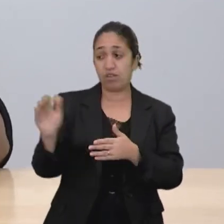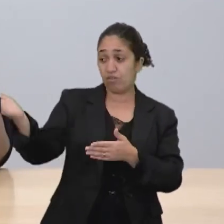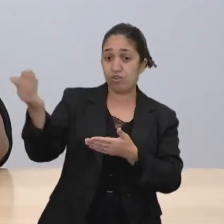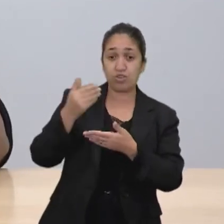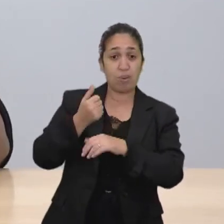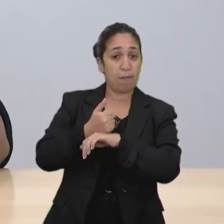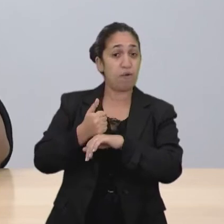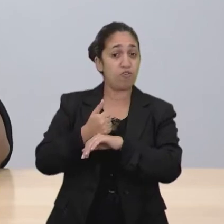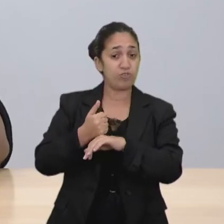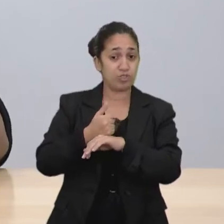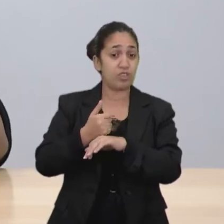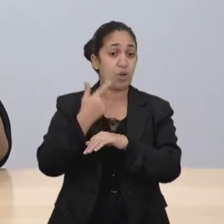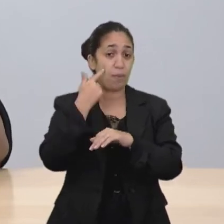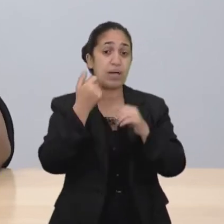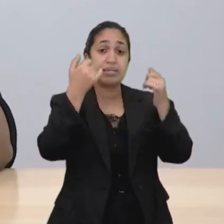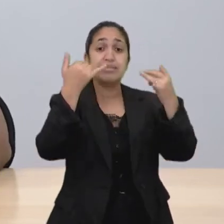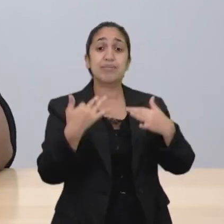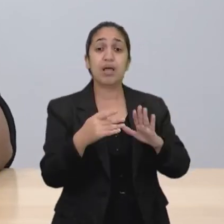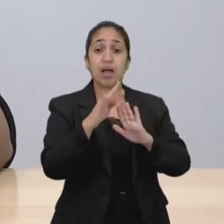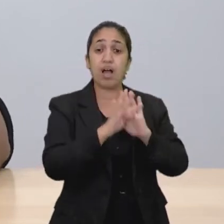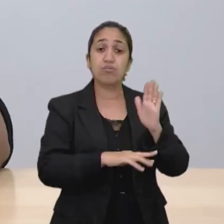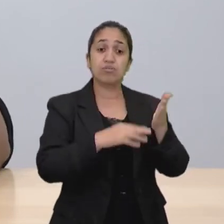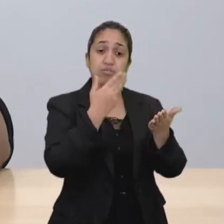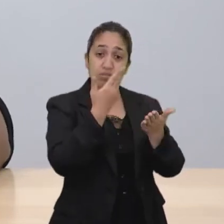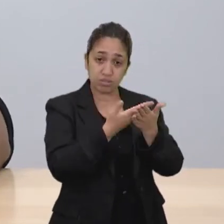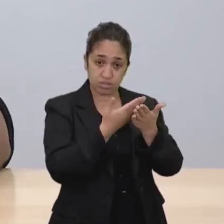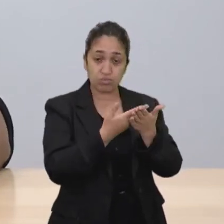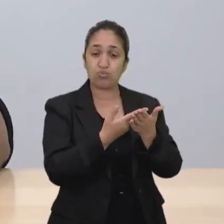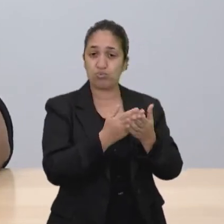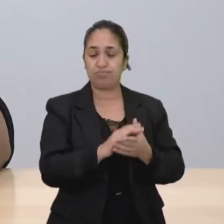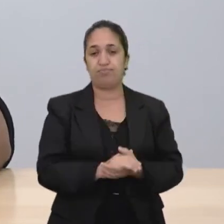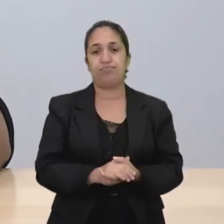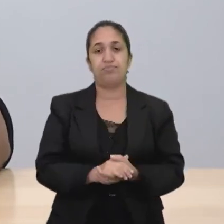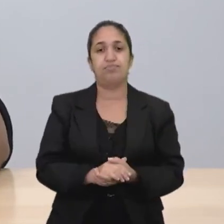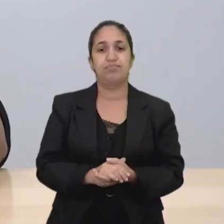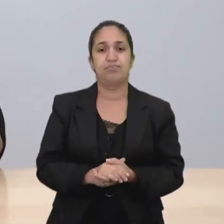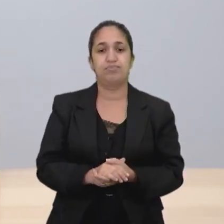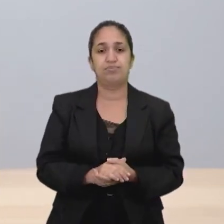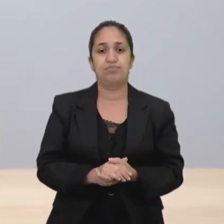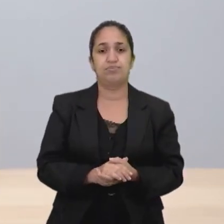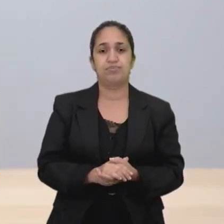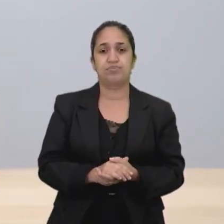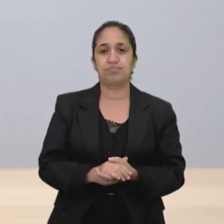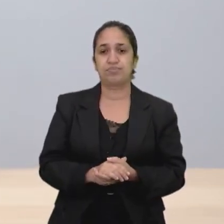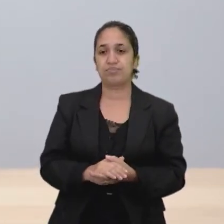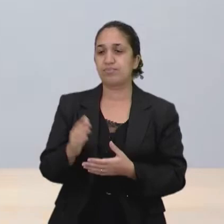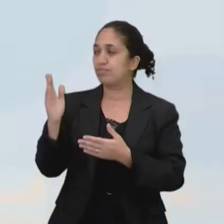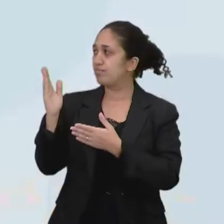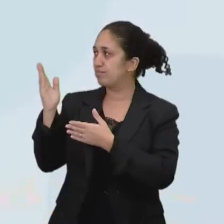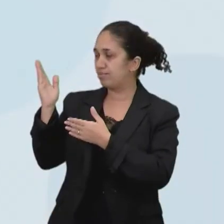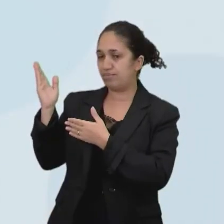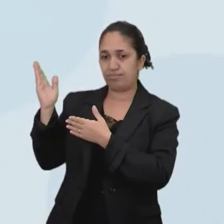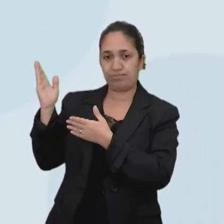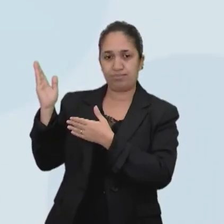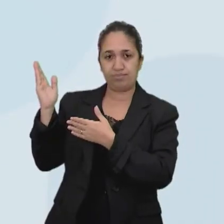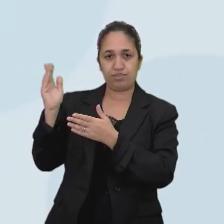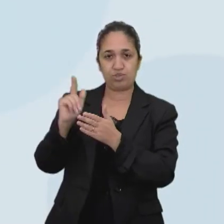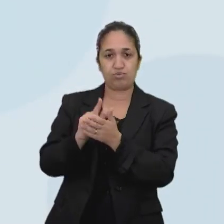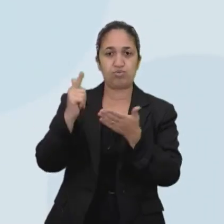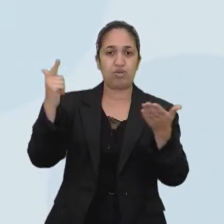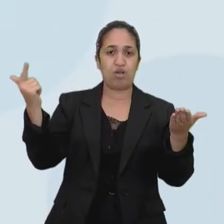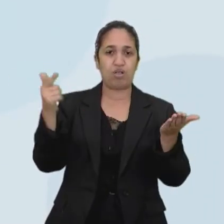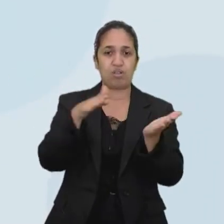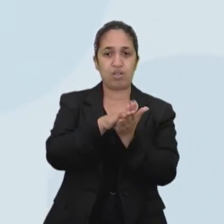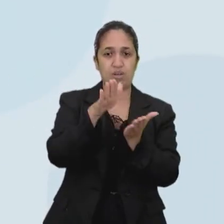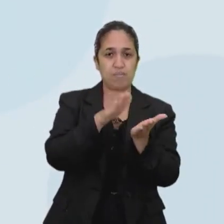para falar sobre essa questão da revisão textual nas aulas mais à frente. Eu trouxe para vocês aqui, ó, o jornal impresso